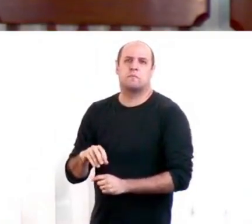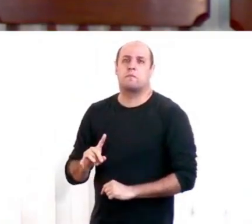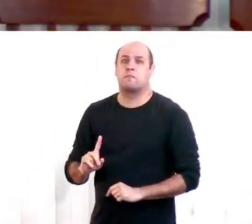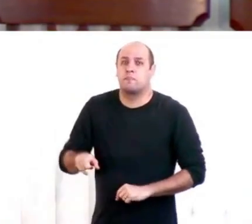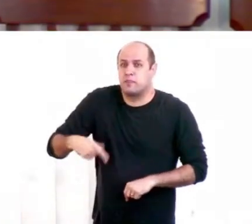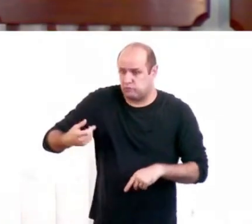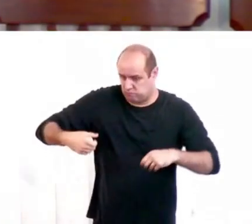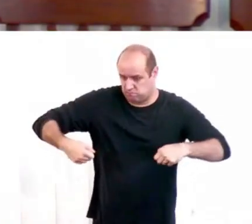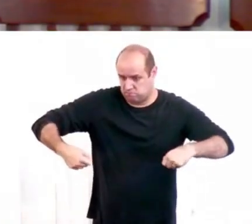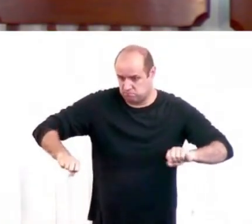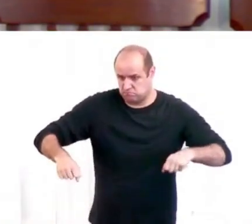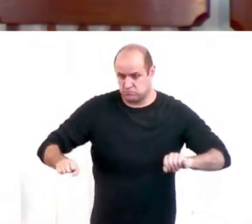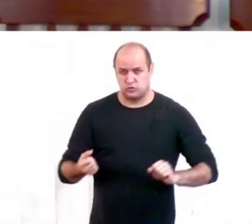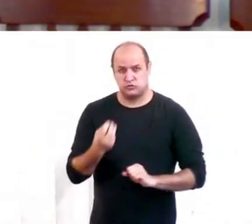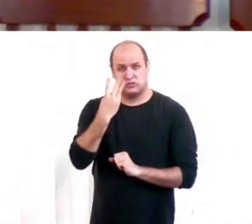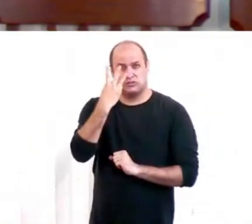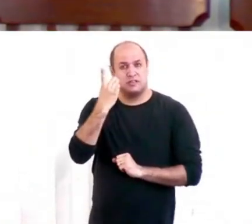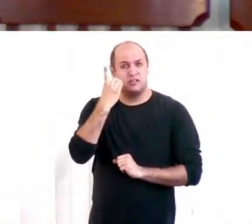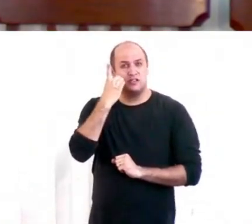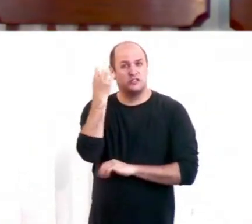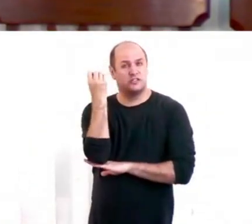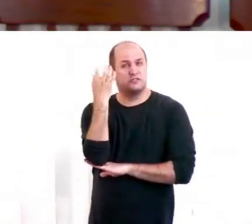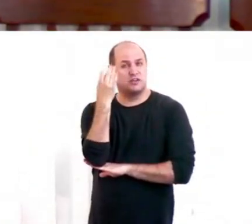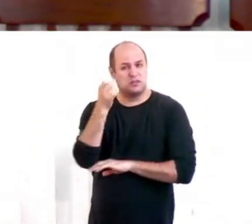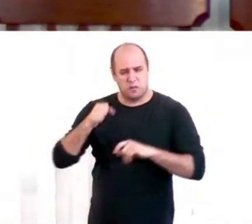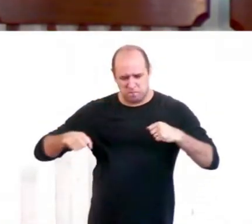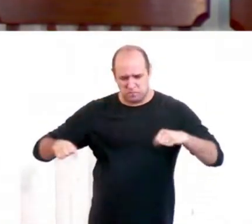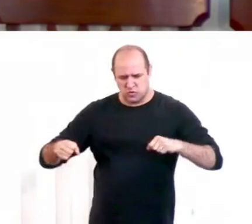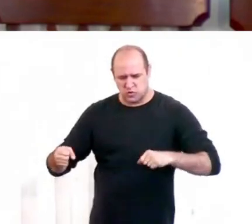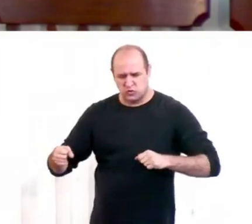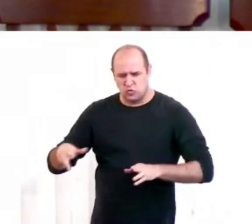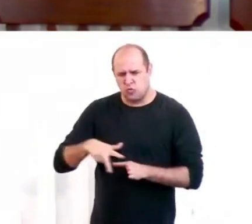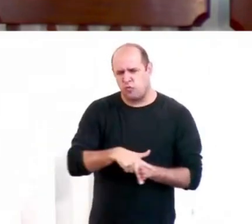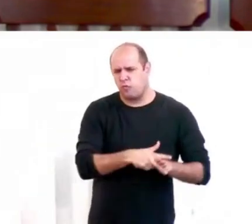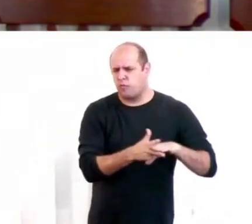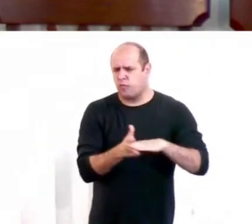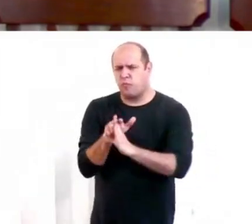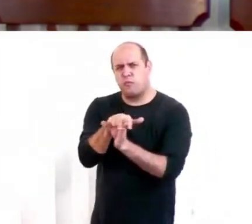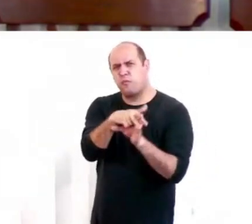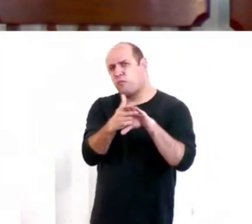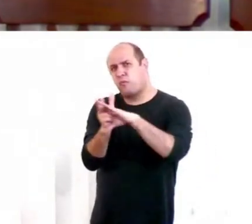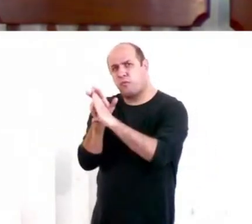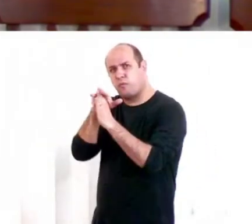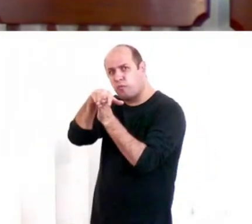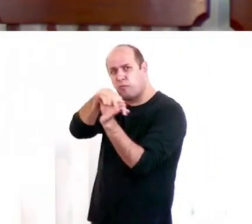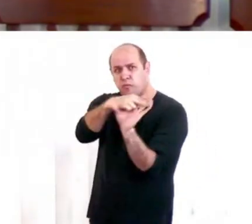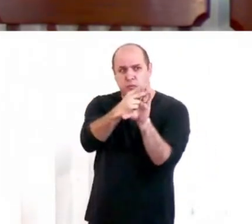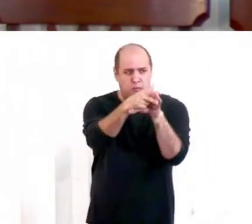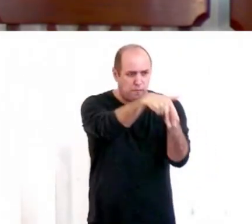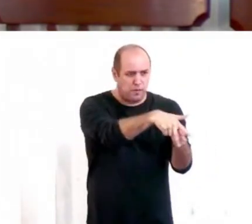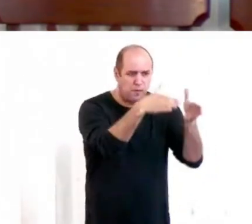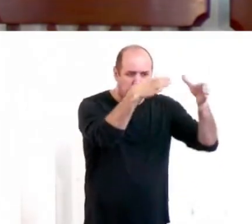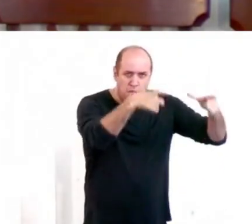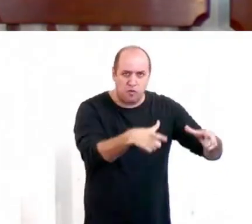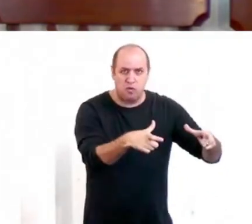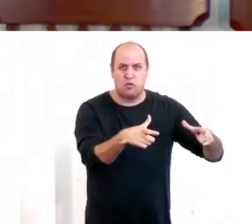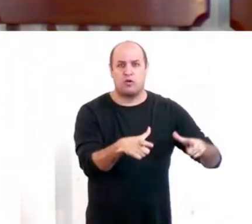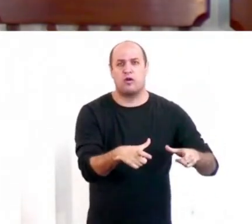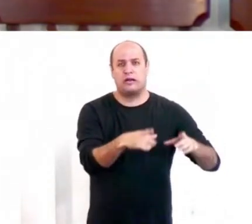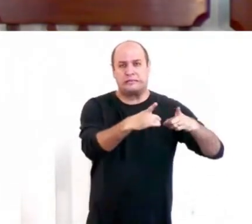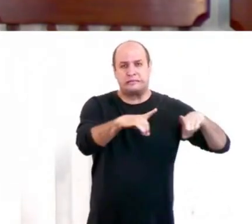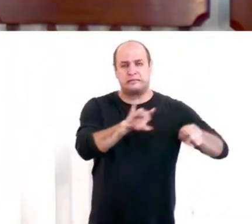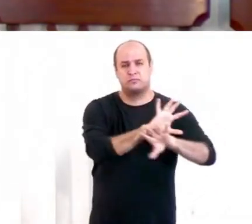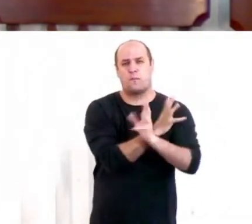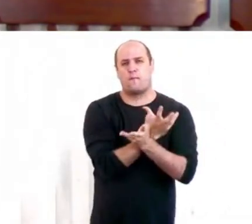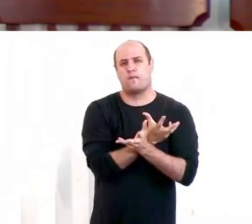fazendo 3 dias de viagem para chegar naquela população que vive no deserto. Ainda existe